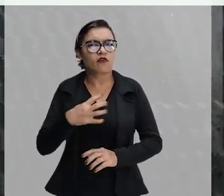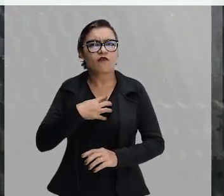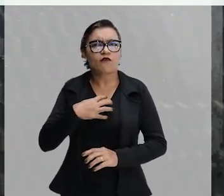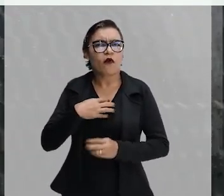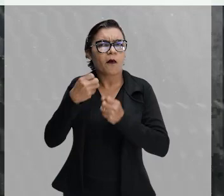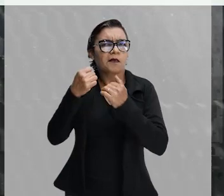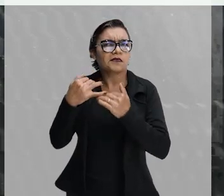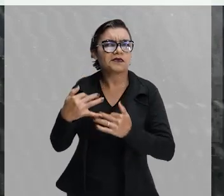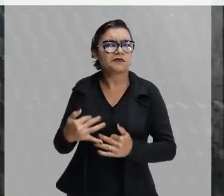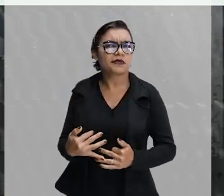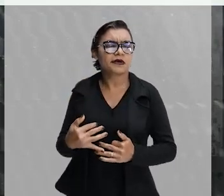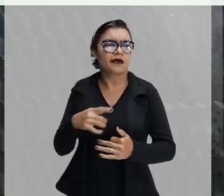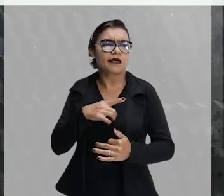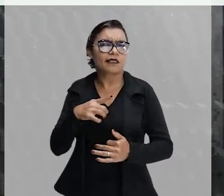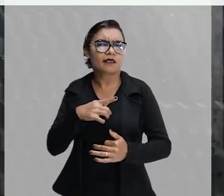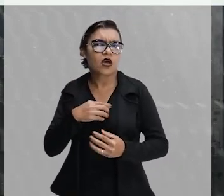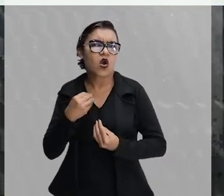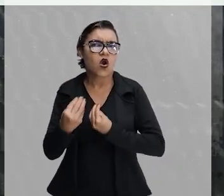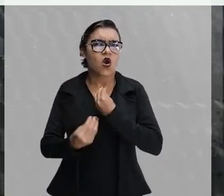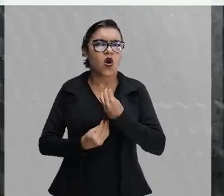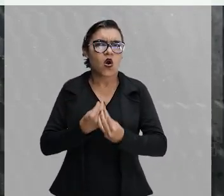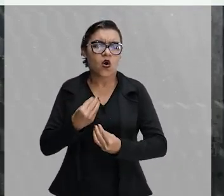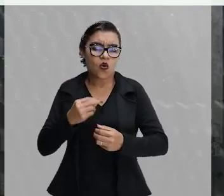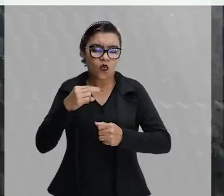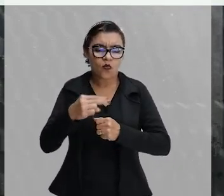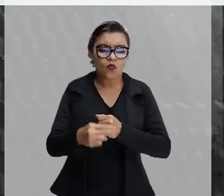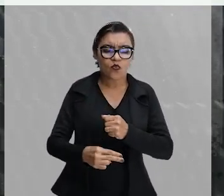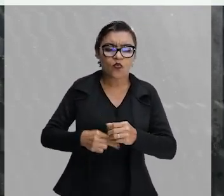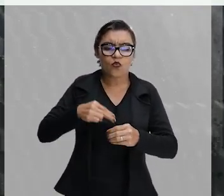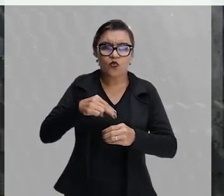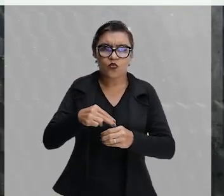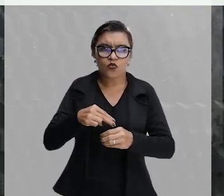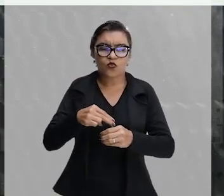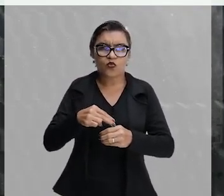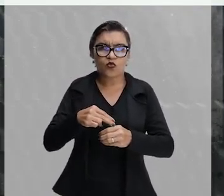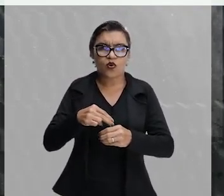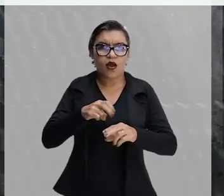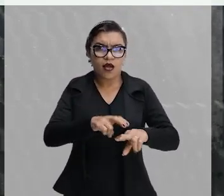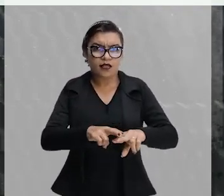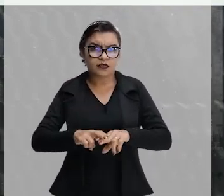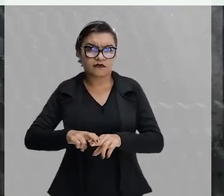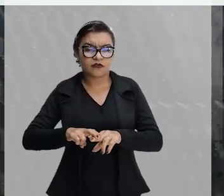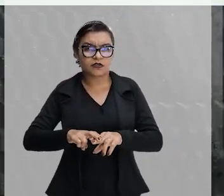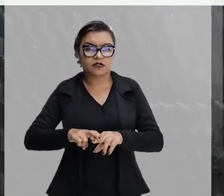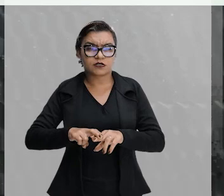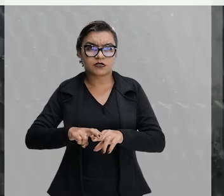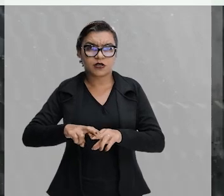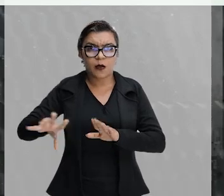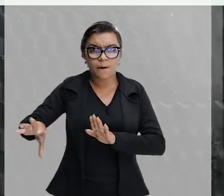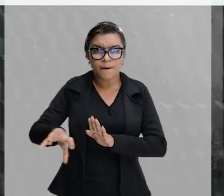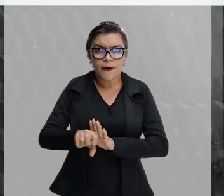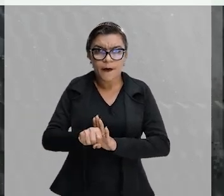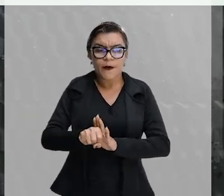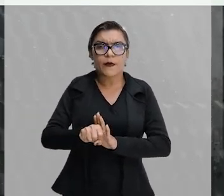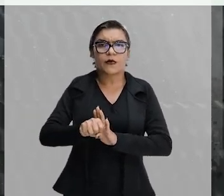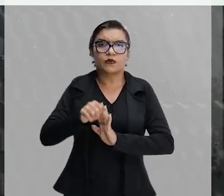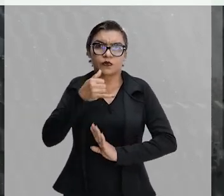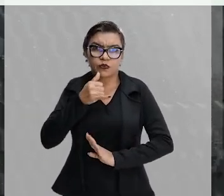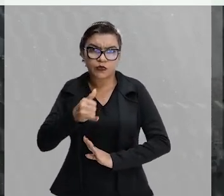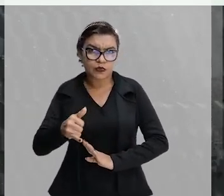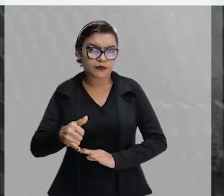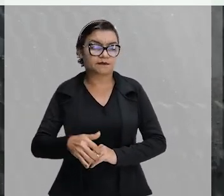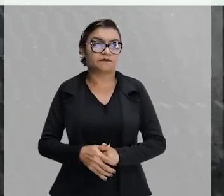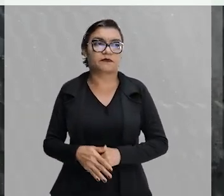se explicar a estabilidade desse núcleo atômico quanto a essas forças eletromagnéticas, ok? Então se propôs